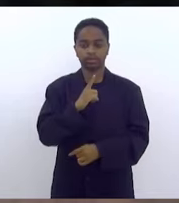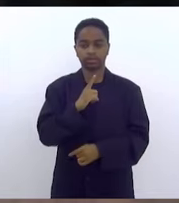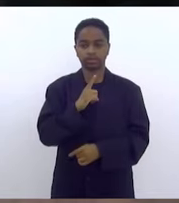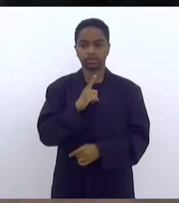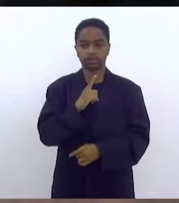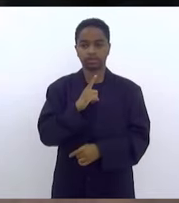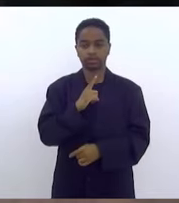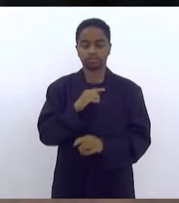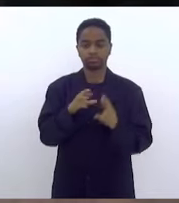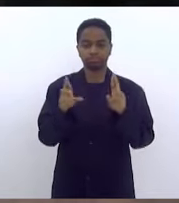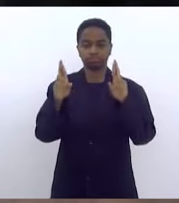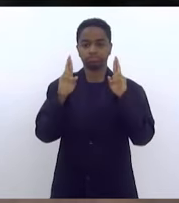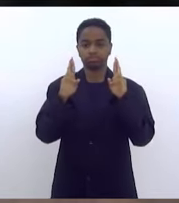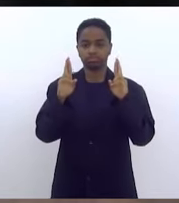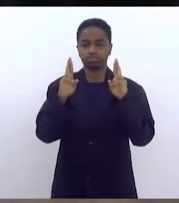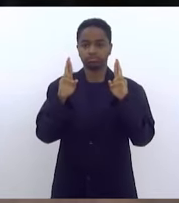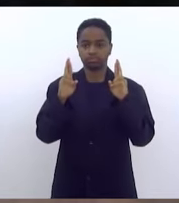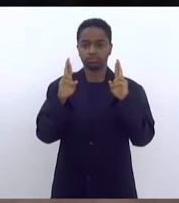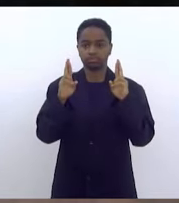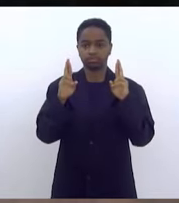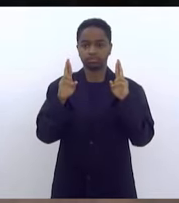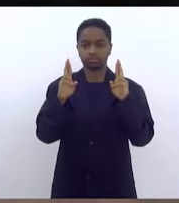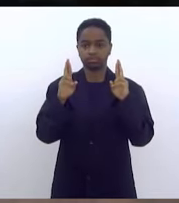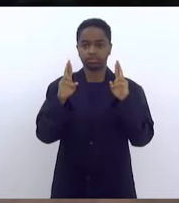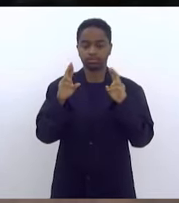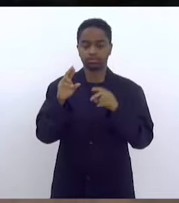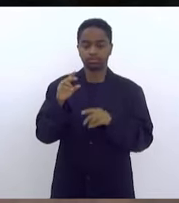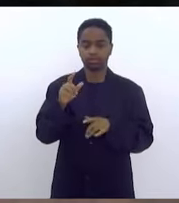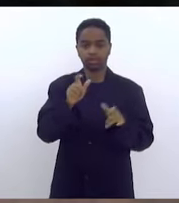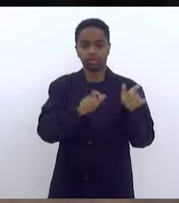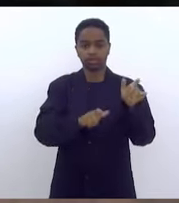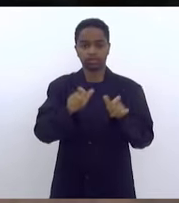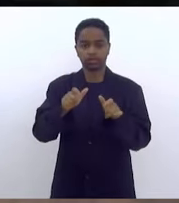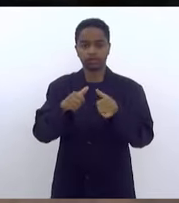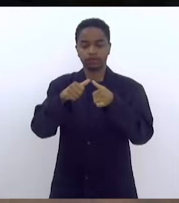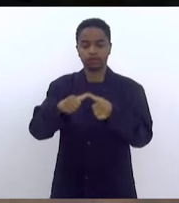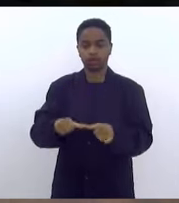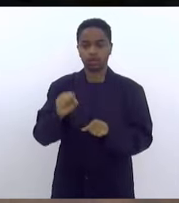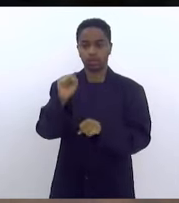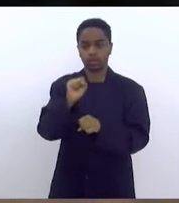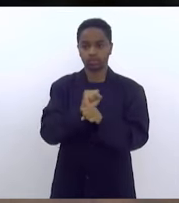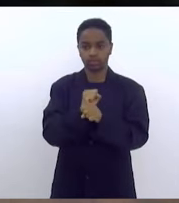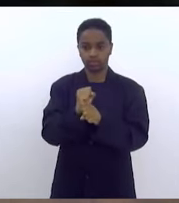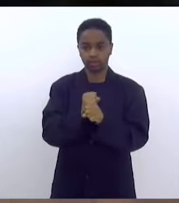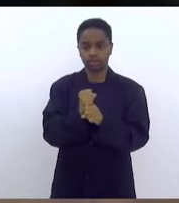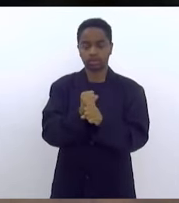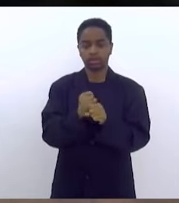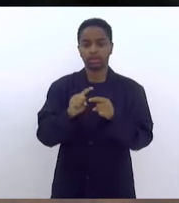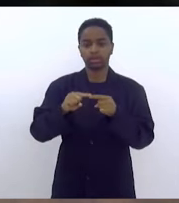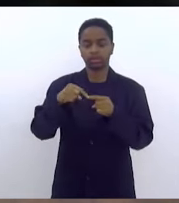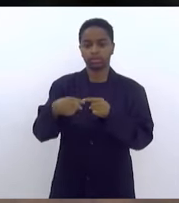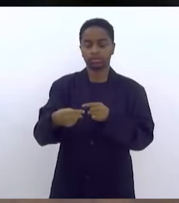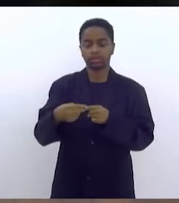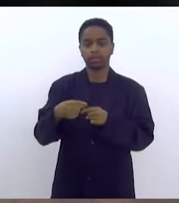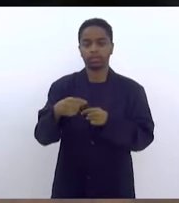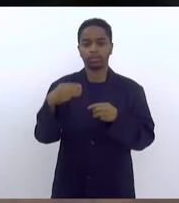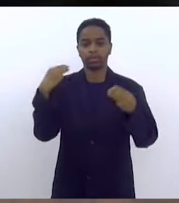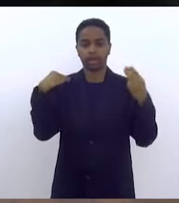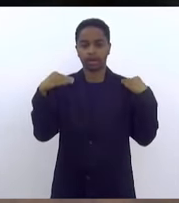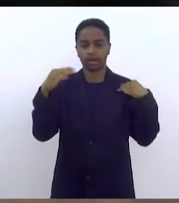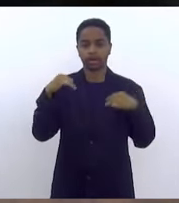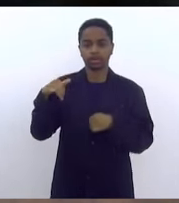a esperança desses militares que ficavam 8 anos e a Marinha, a Aeronáutica e o